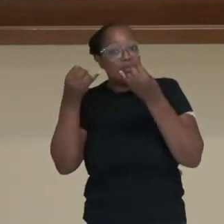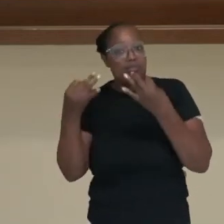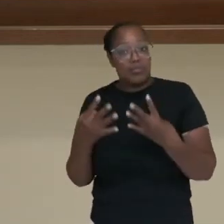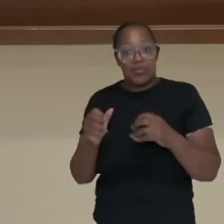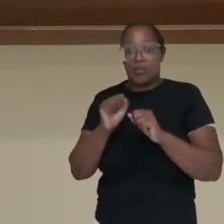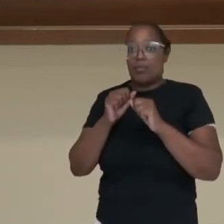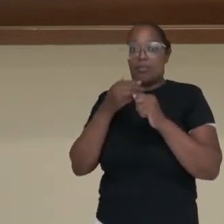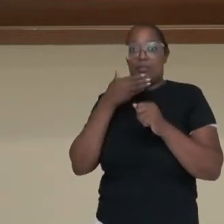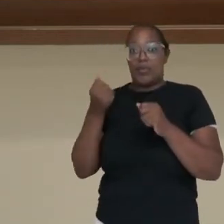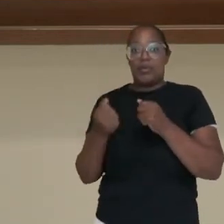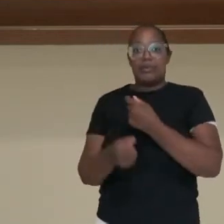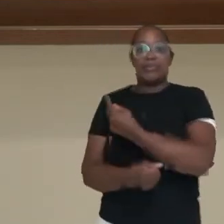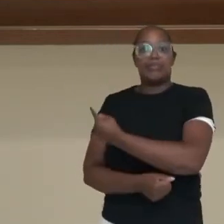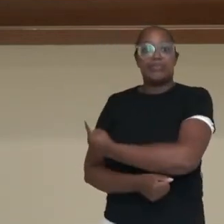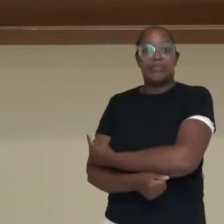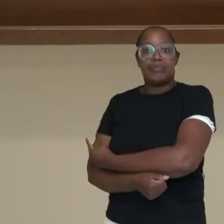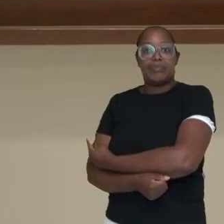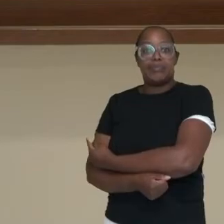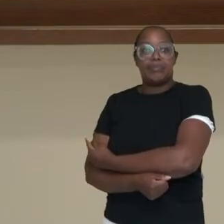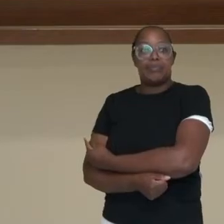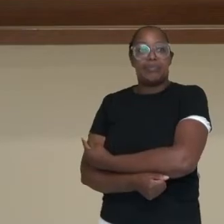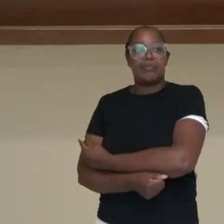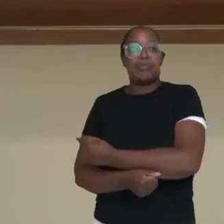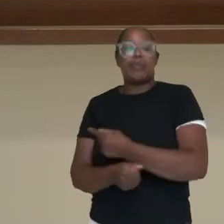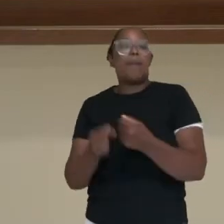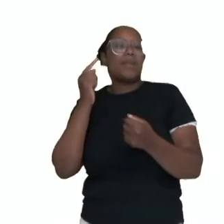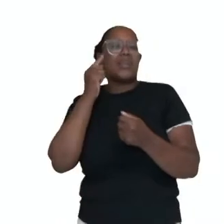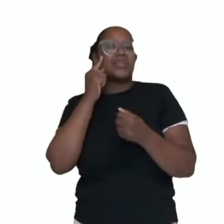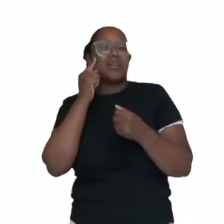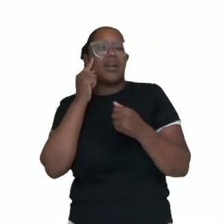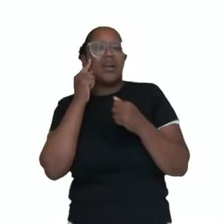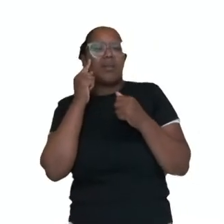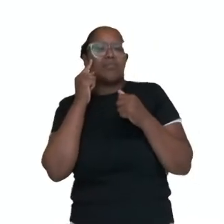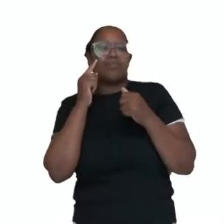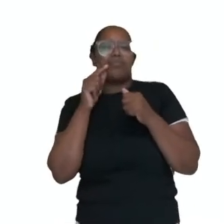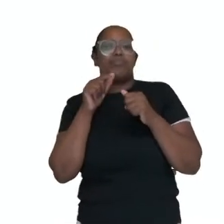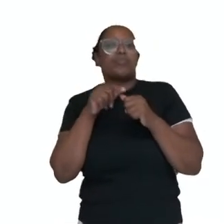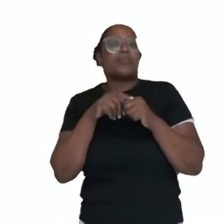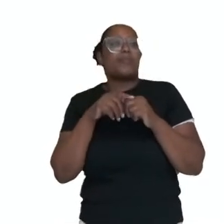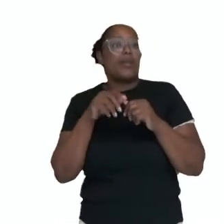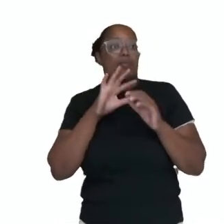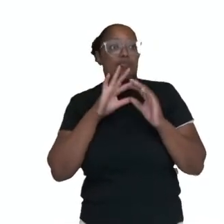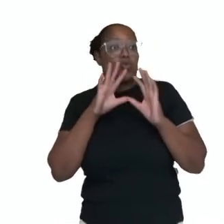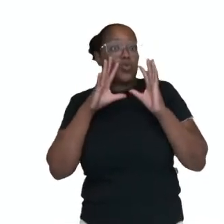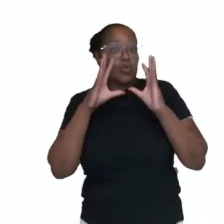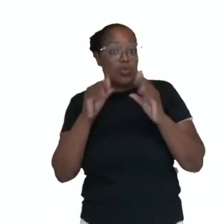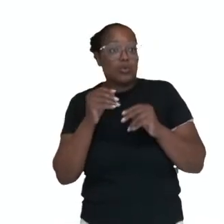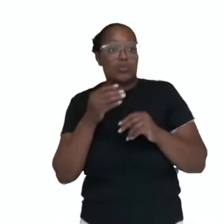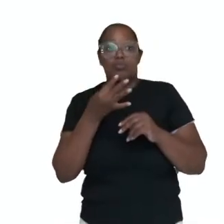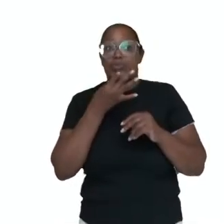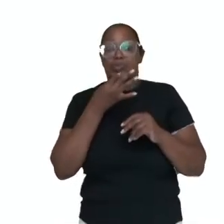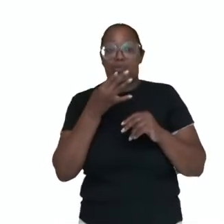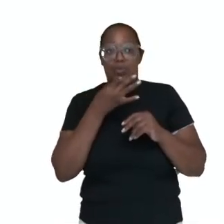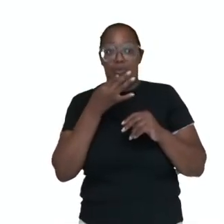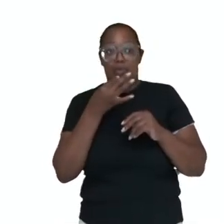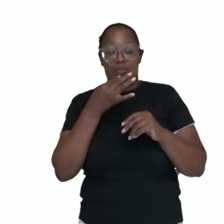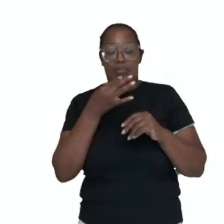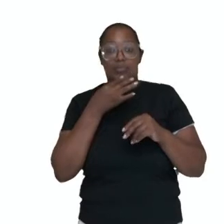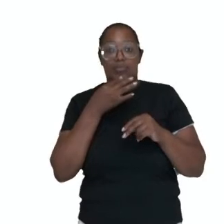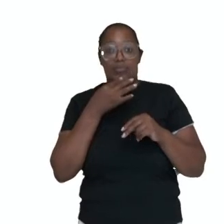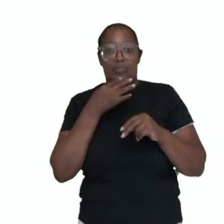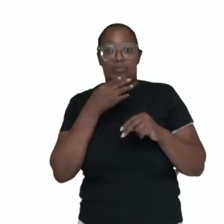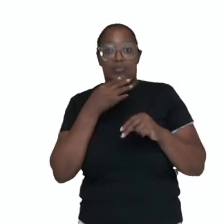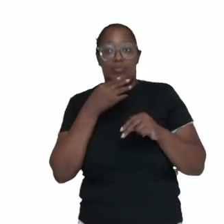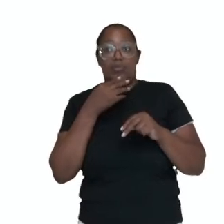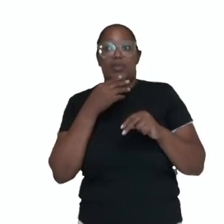Vamos analisar uma substância, cavalo, que todo mundo conhece, né? Você já imaginou um cavalo que não